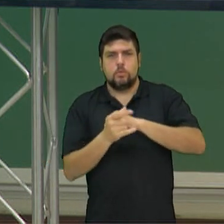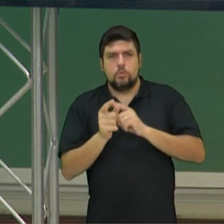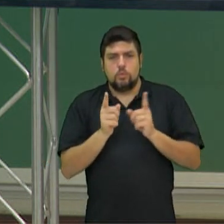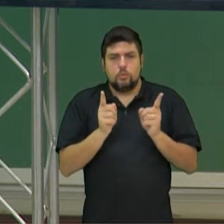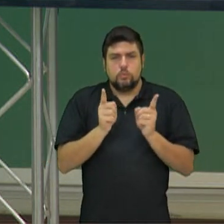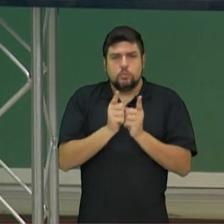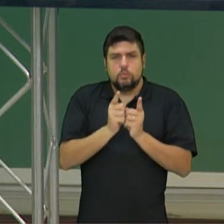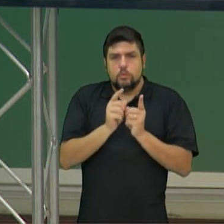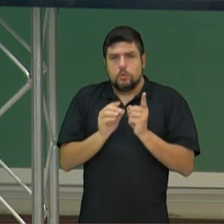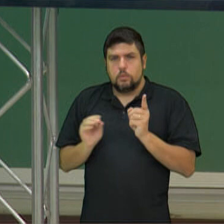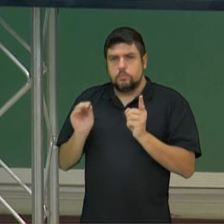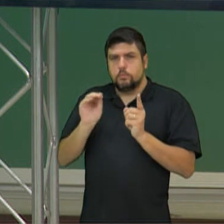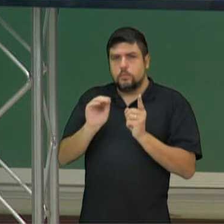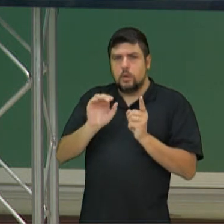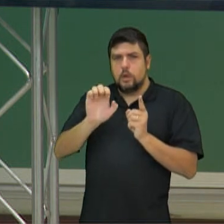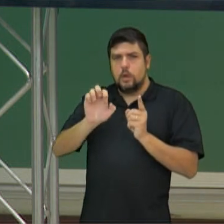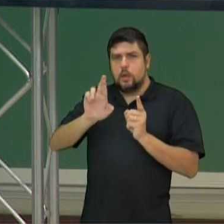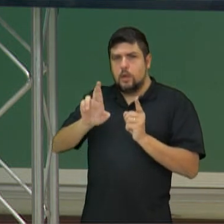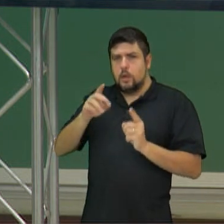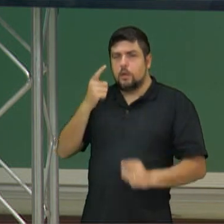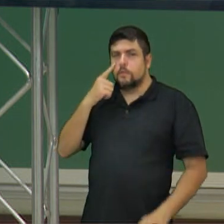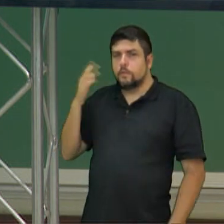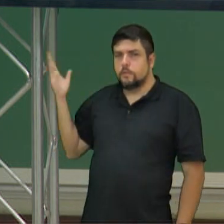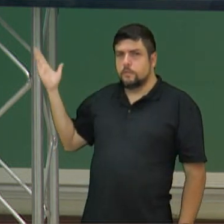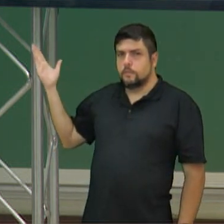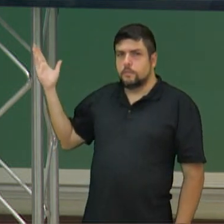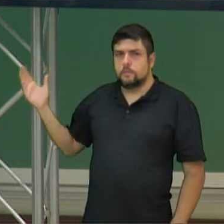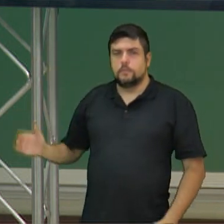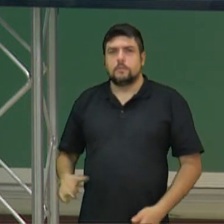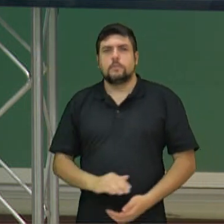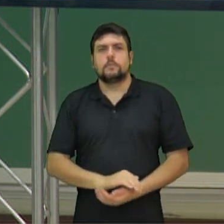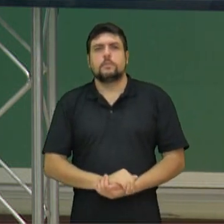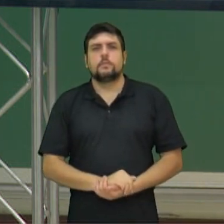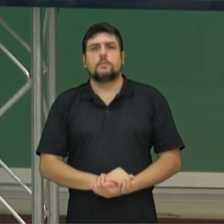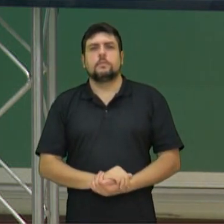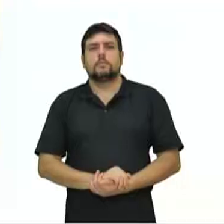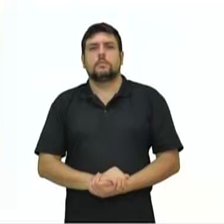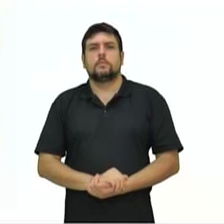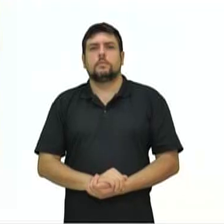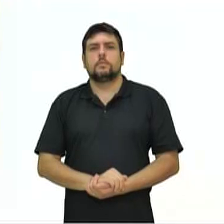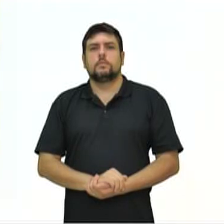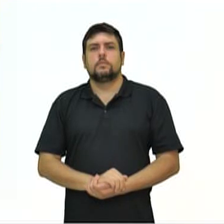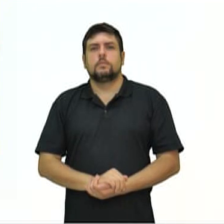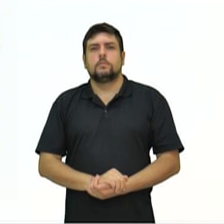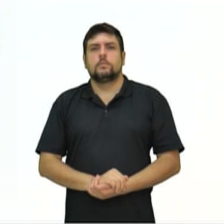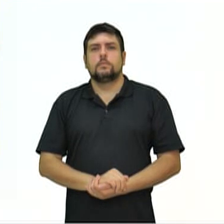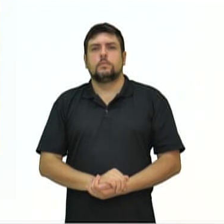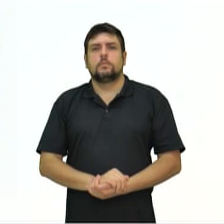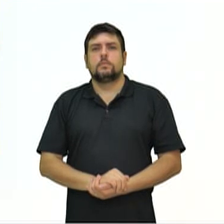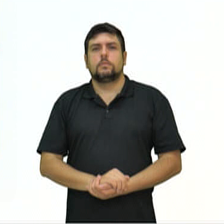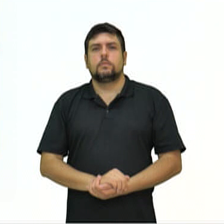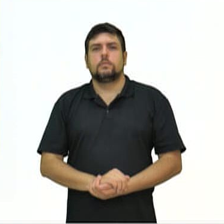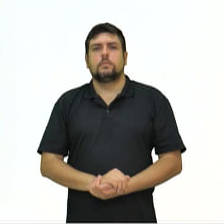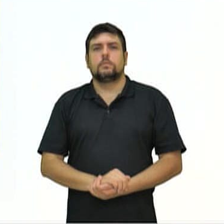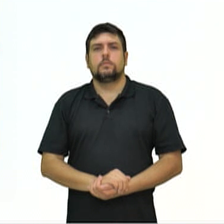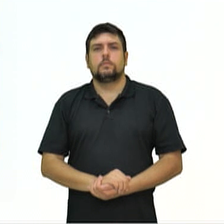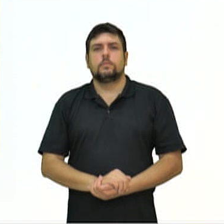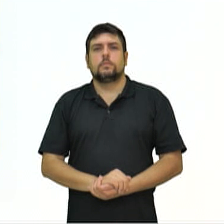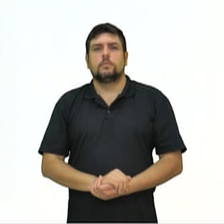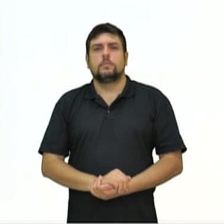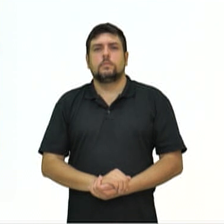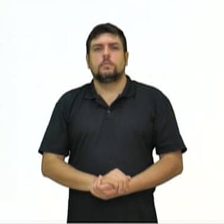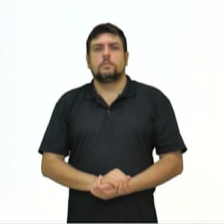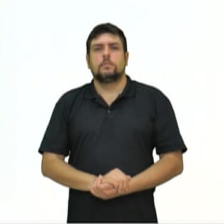relembrar? Slow, slower, fast, faster, tall, taller, mais devagar, mais rápido,